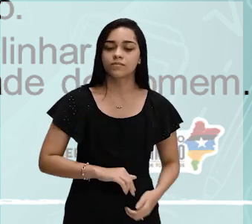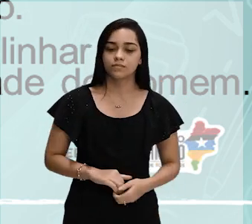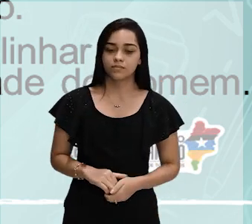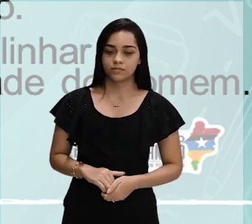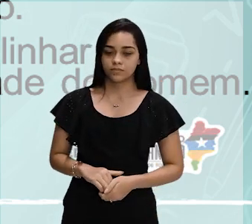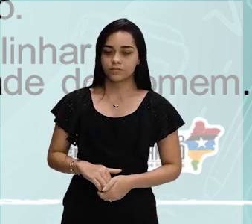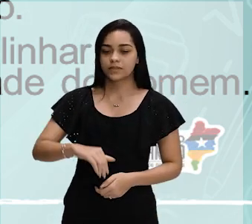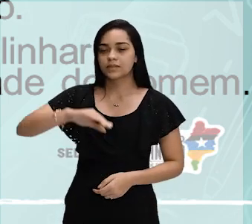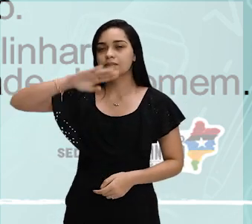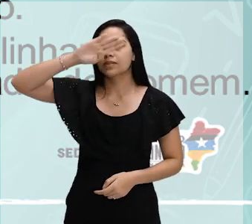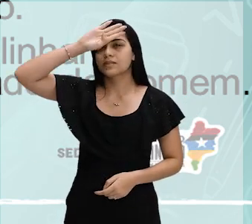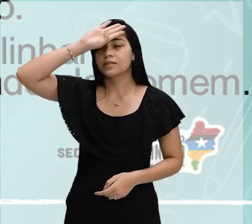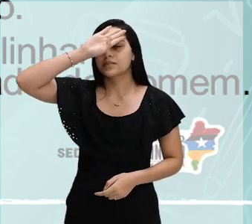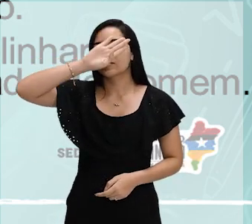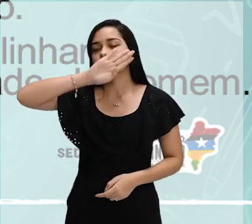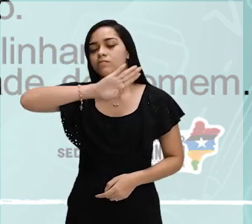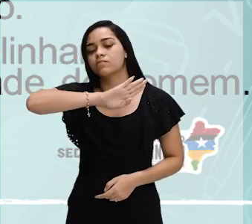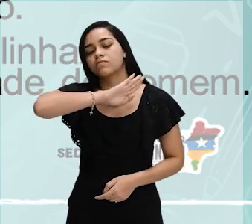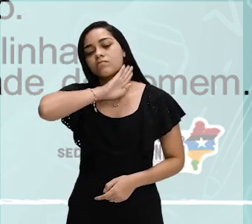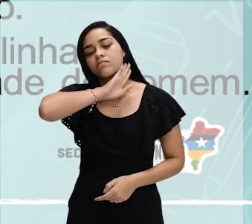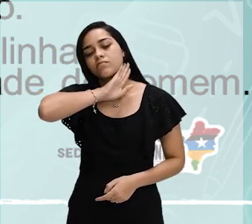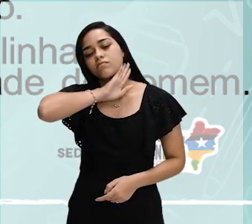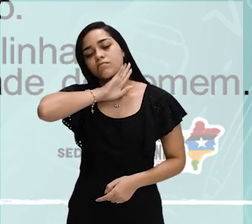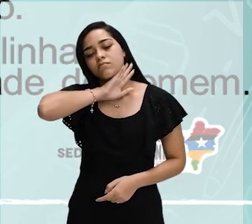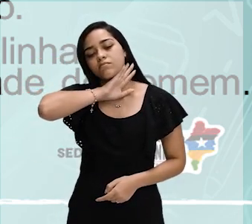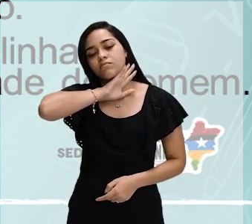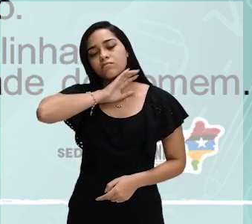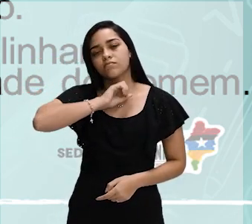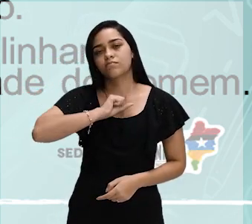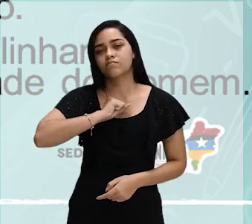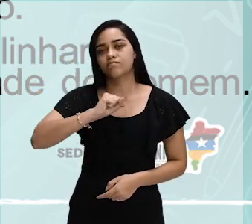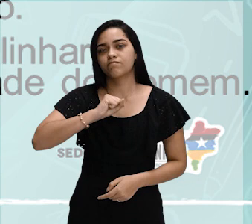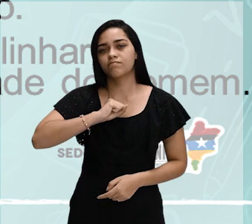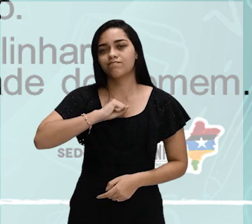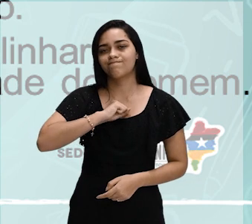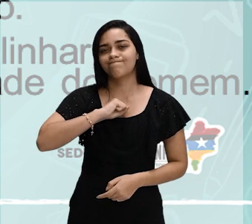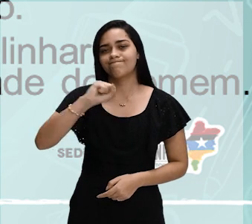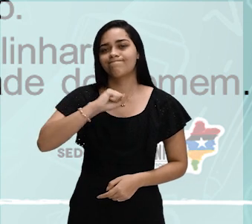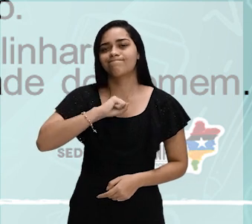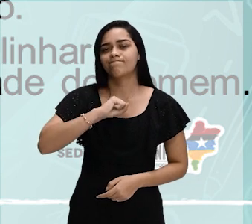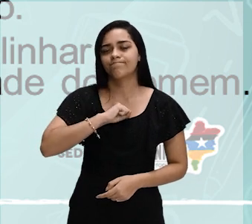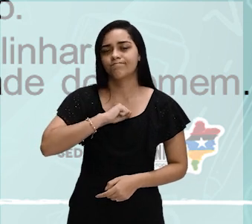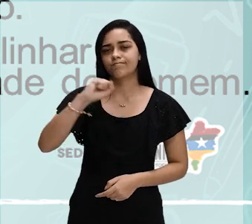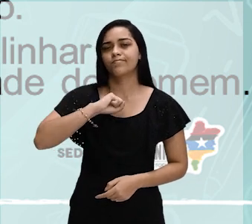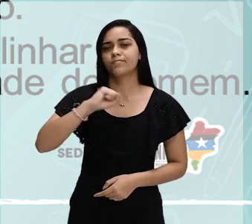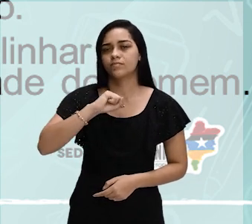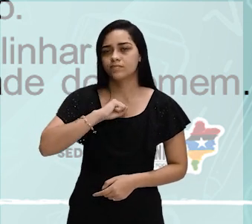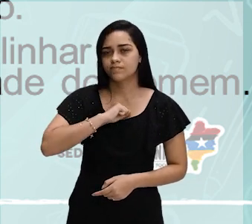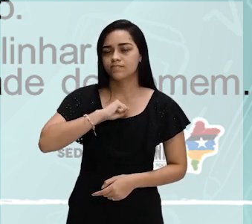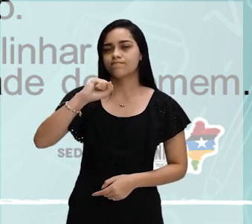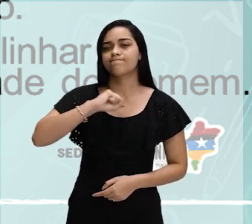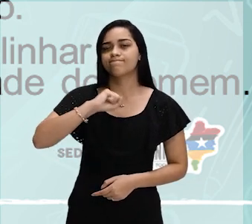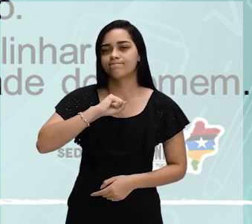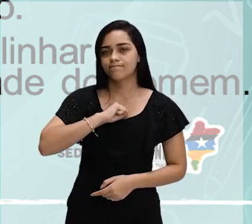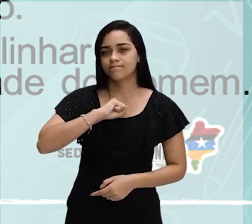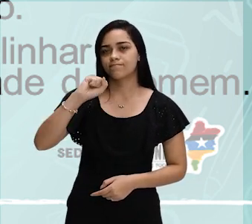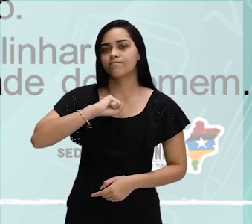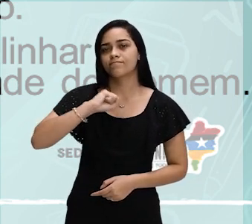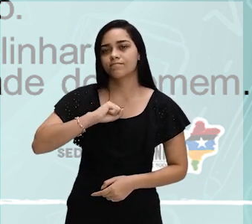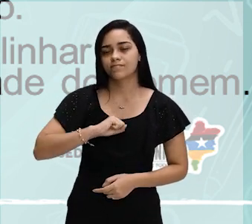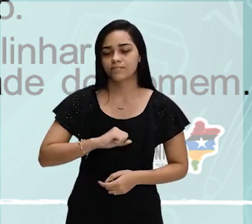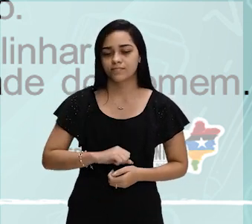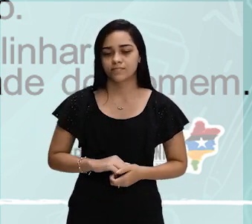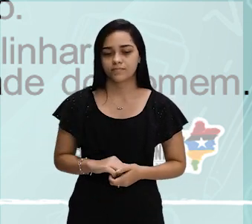de febre meu semblante, cobre, bate-me coração com tanto